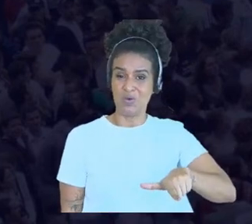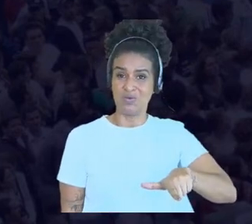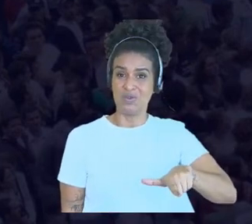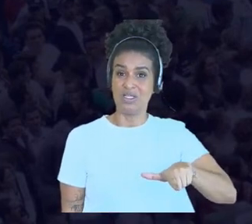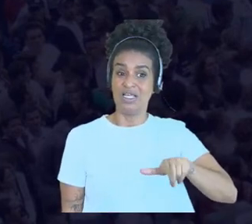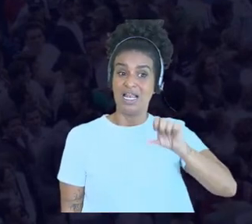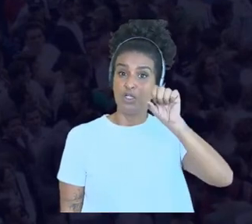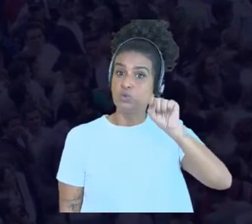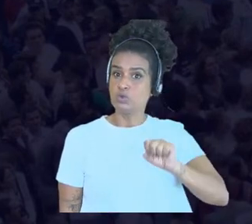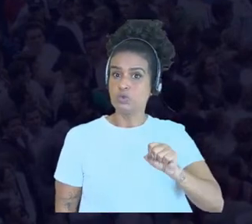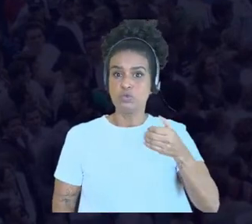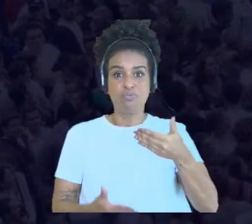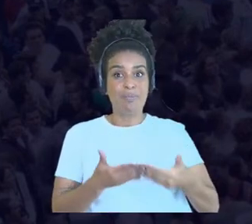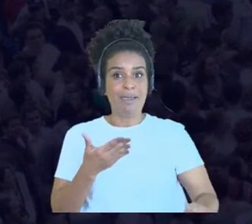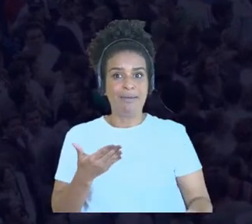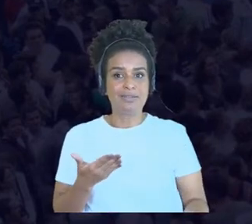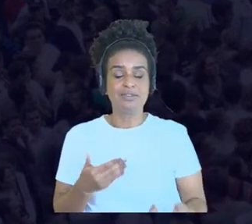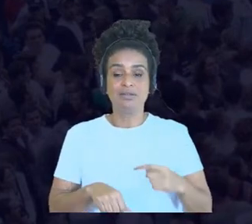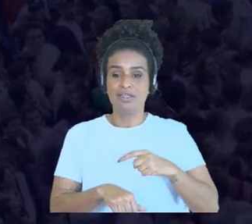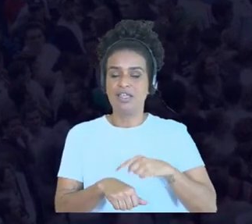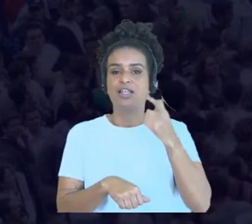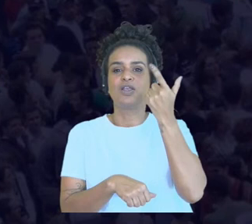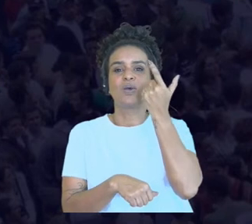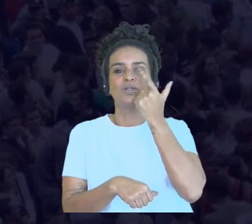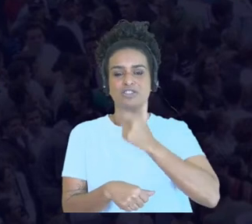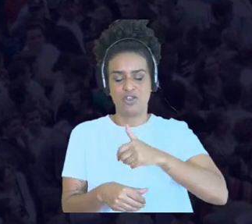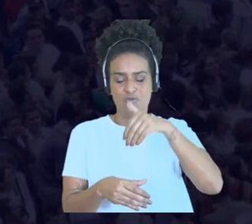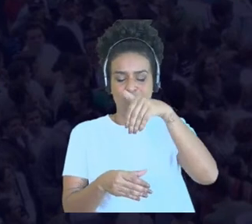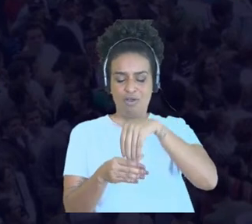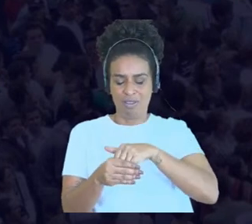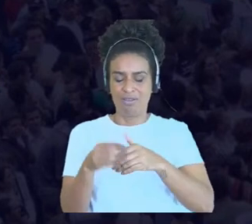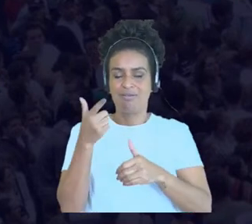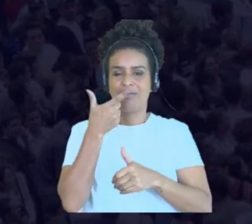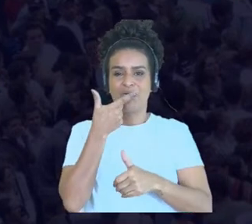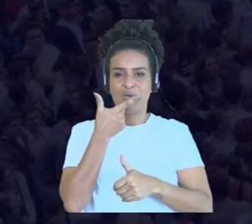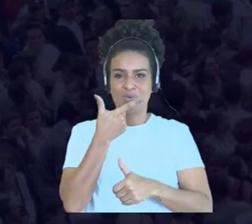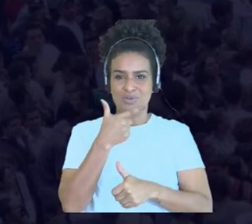Sul é o contrário. E dessa vez o Rio Grande do Sul reelege um governador.